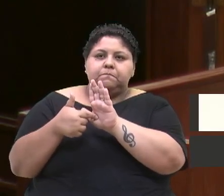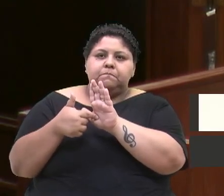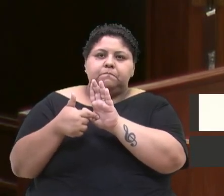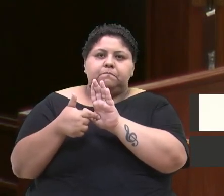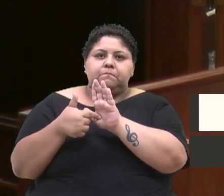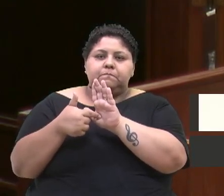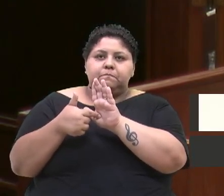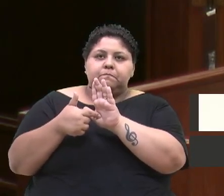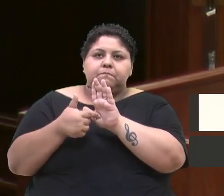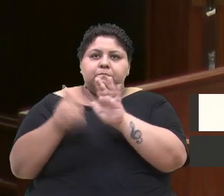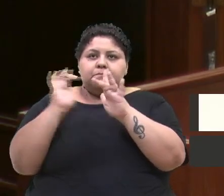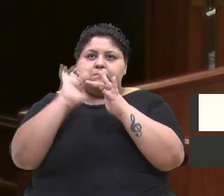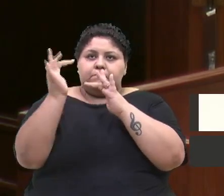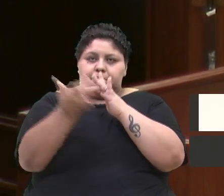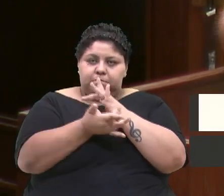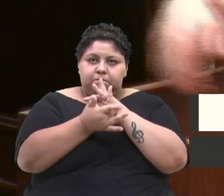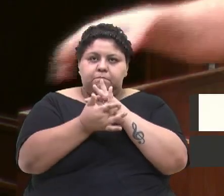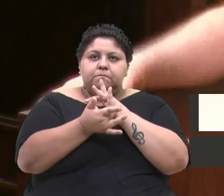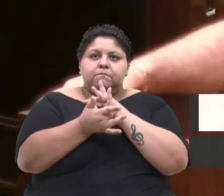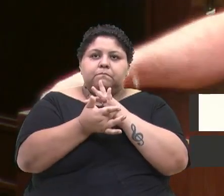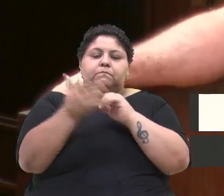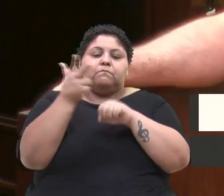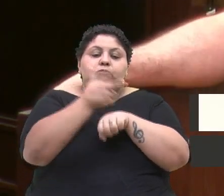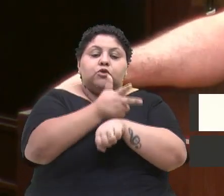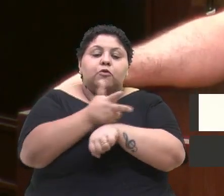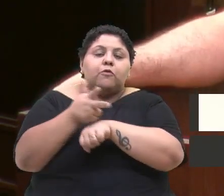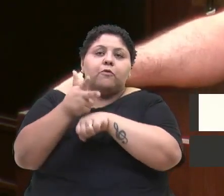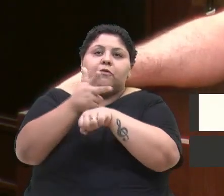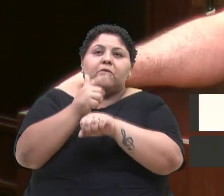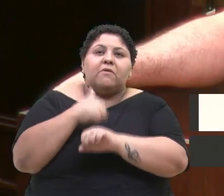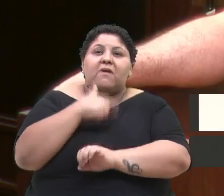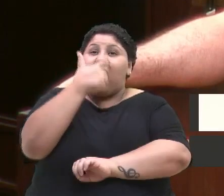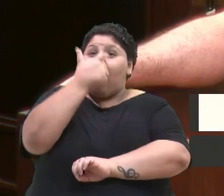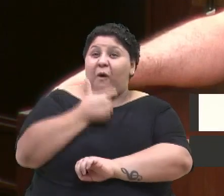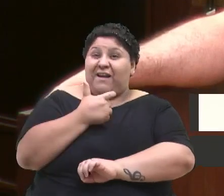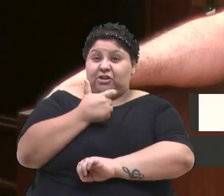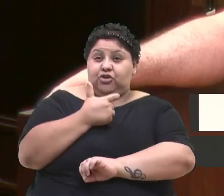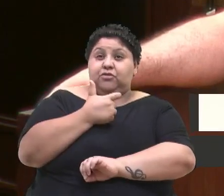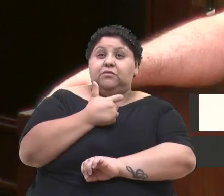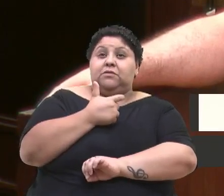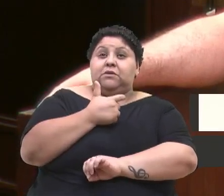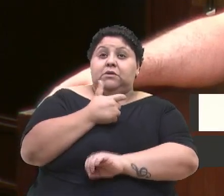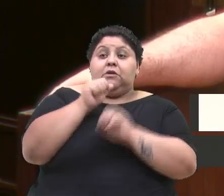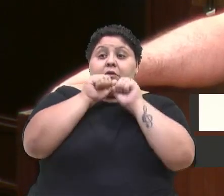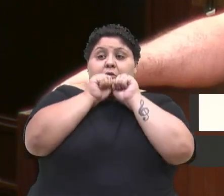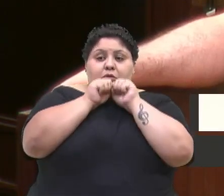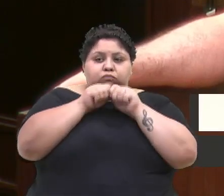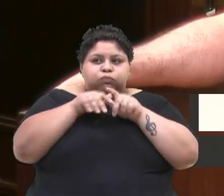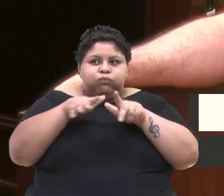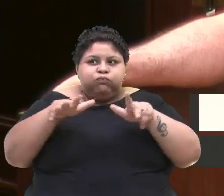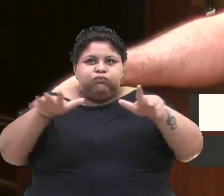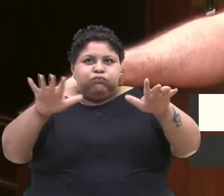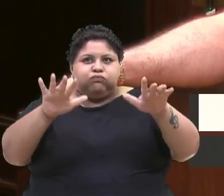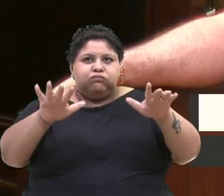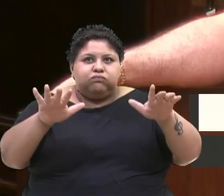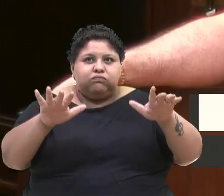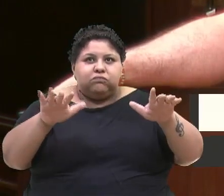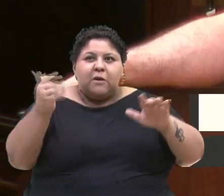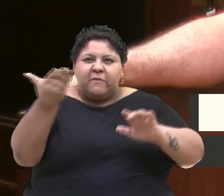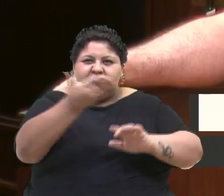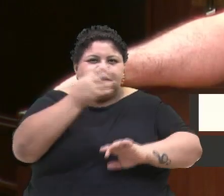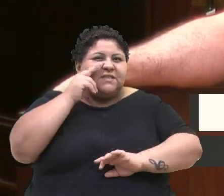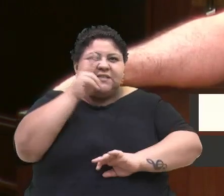mostre nas redes sociais e na TV Câmara o vídeo que eu acho que tem que ser amplamente divulgado para vocês verem